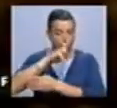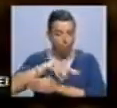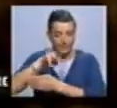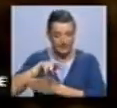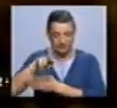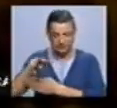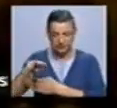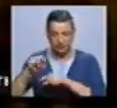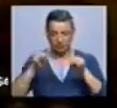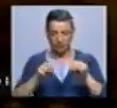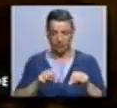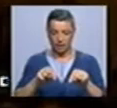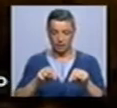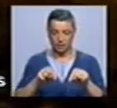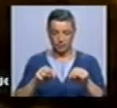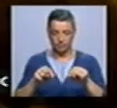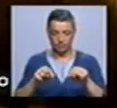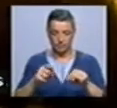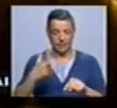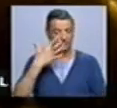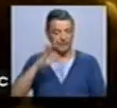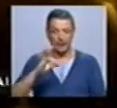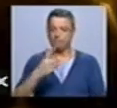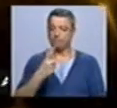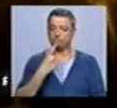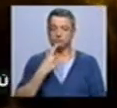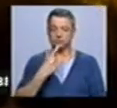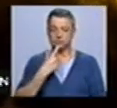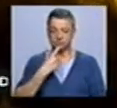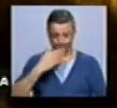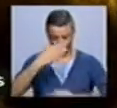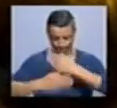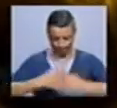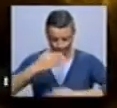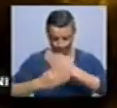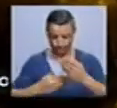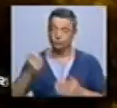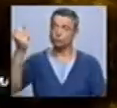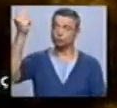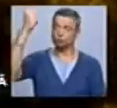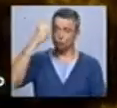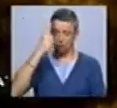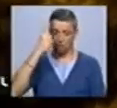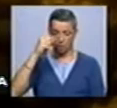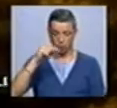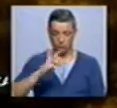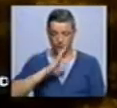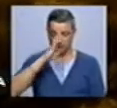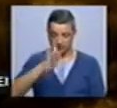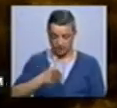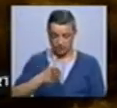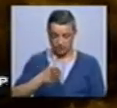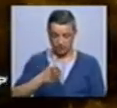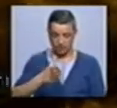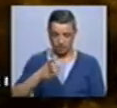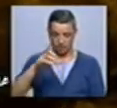para completar este puzzle, para tentarmos perceber um bocadinho mais a dinâmica do nosso próprio Sol. E disseste tu há bocado, e muito bem, que tínhamos